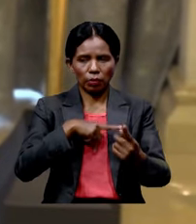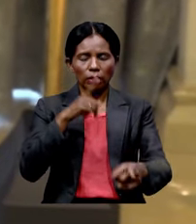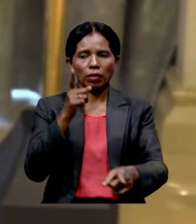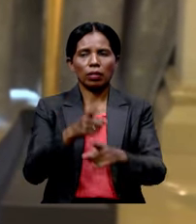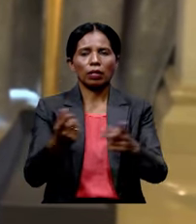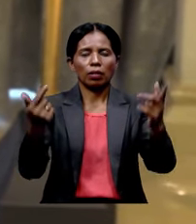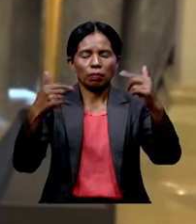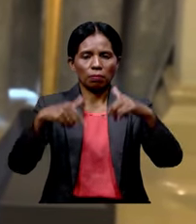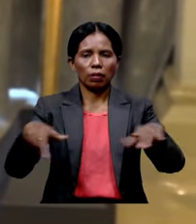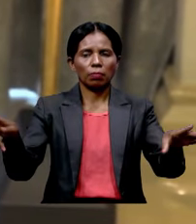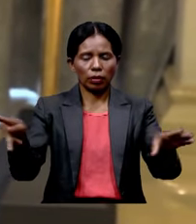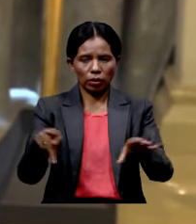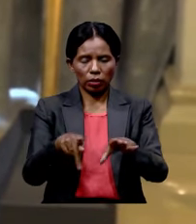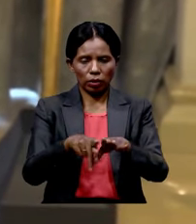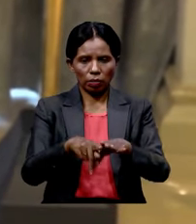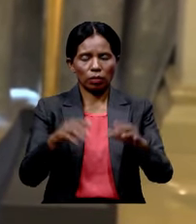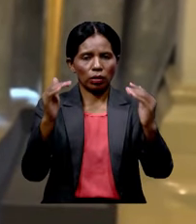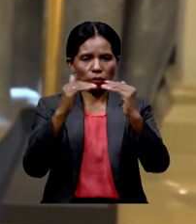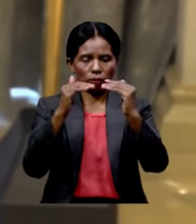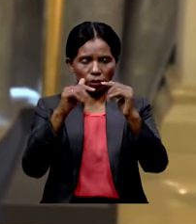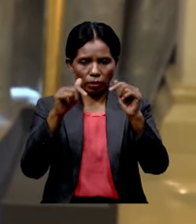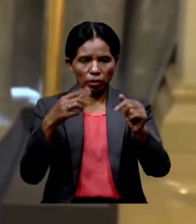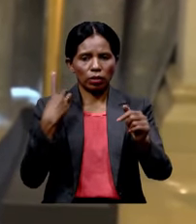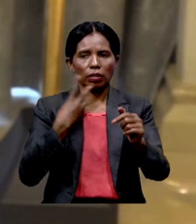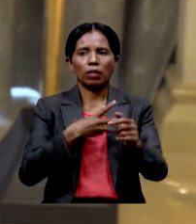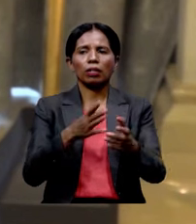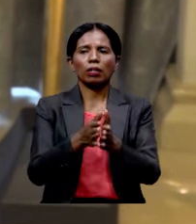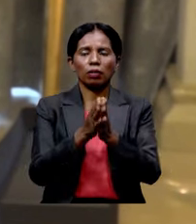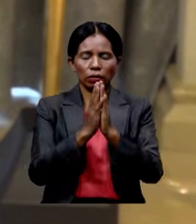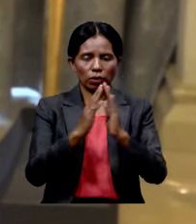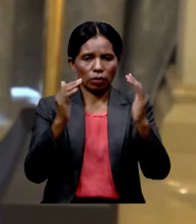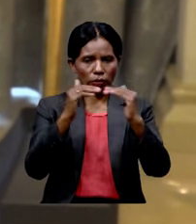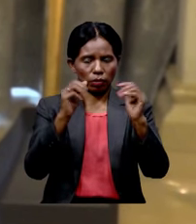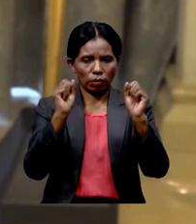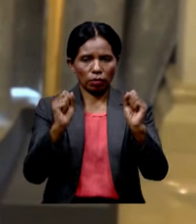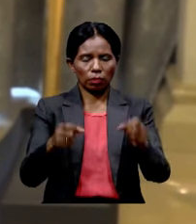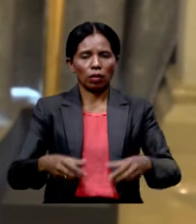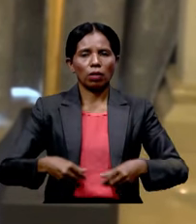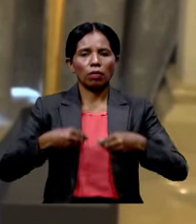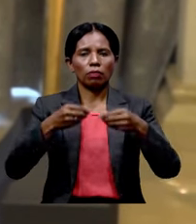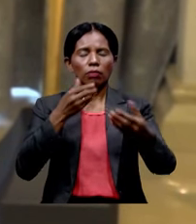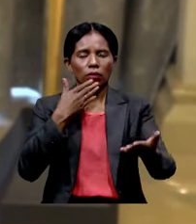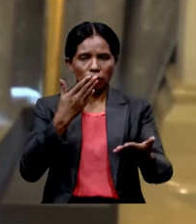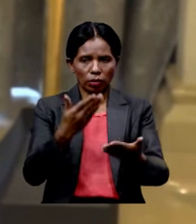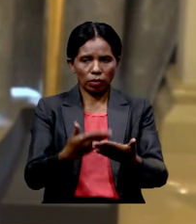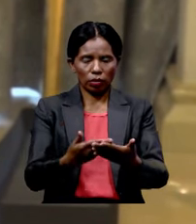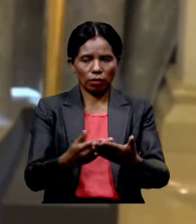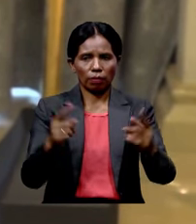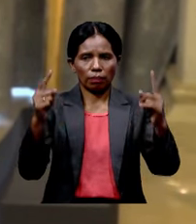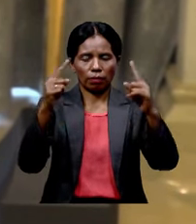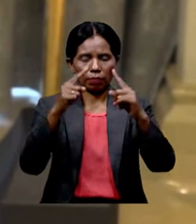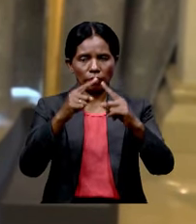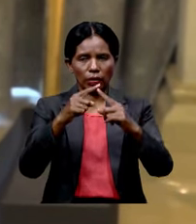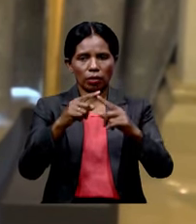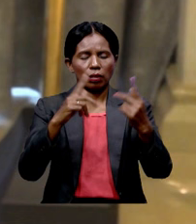mai participa e a forum da ne. Itahusu kataka forum ne bele beneficio ba mos